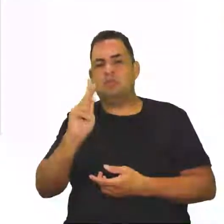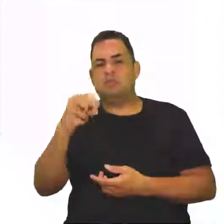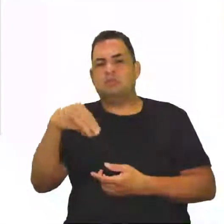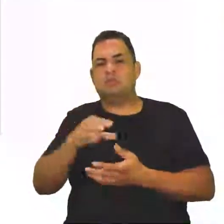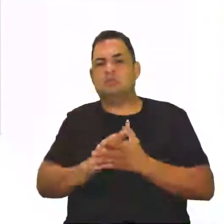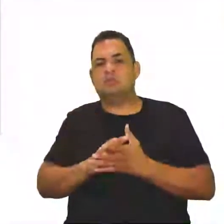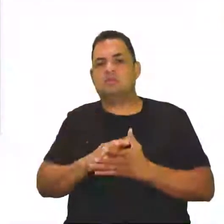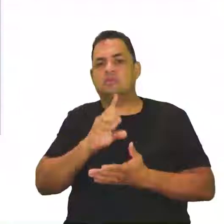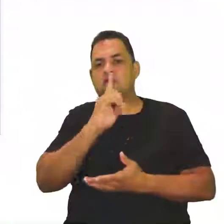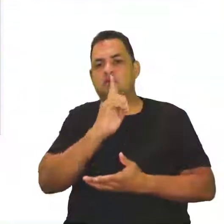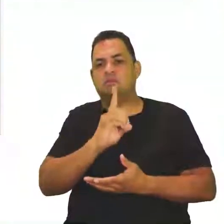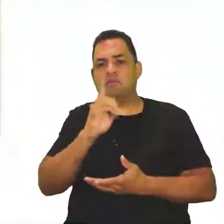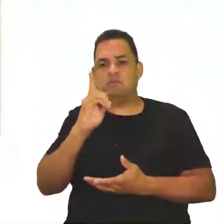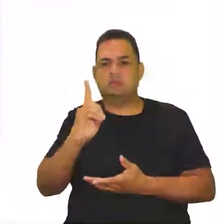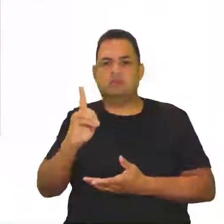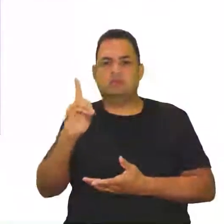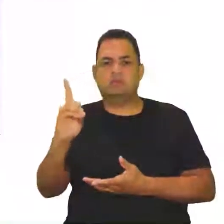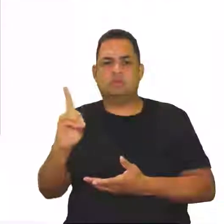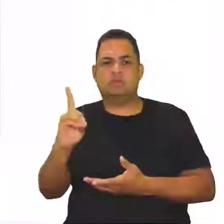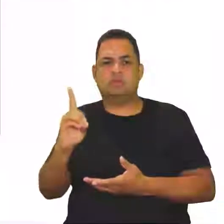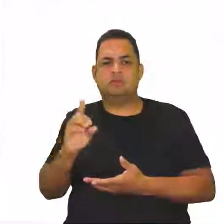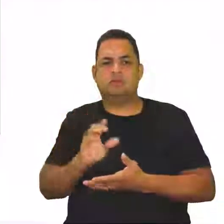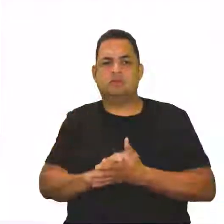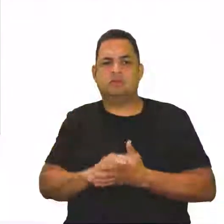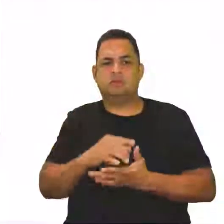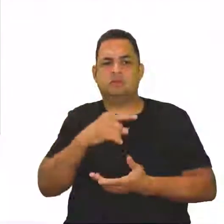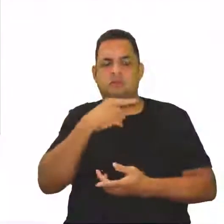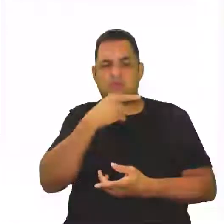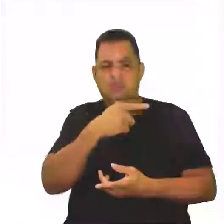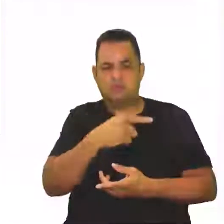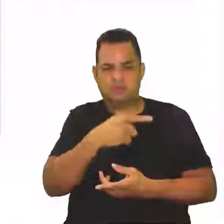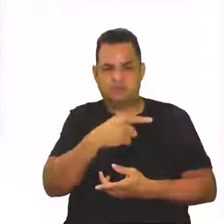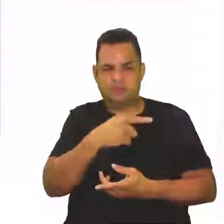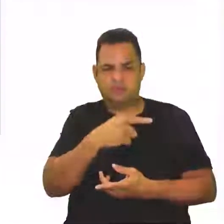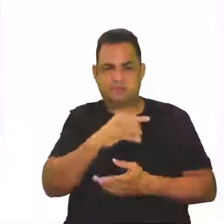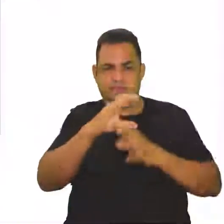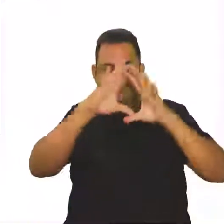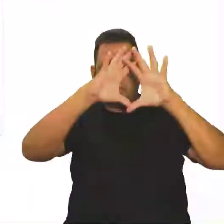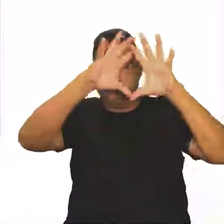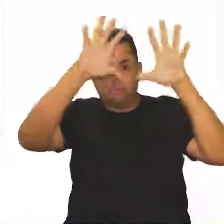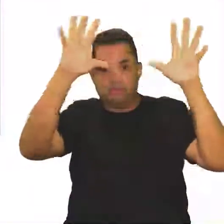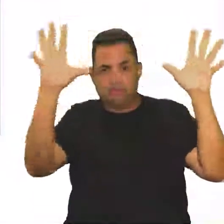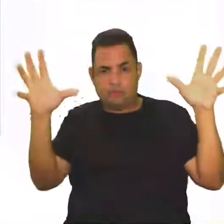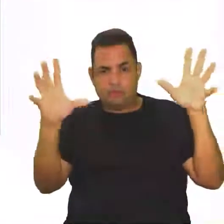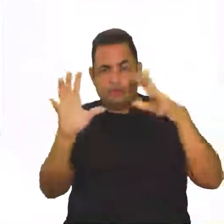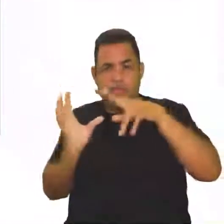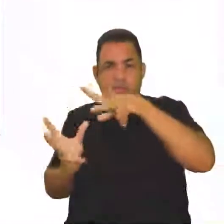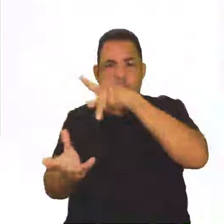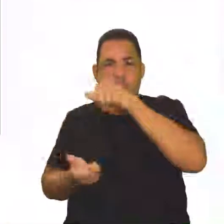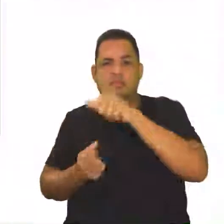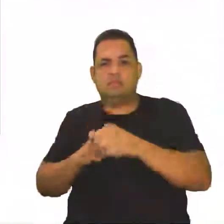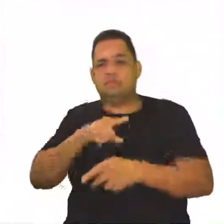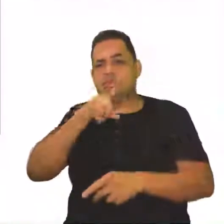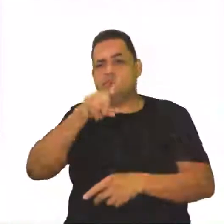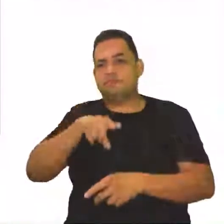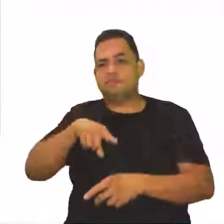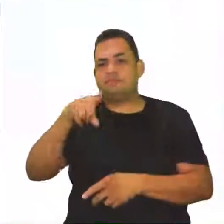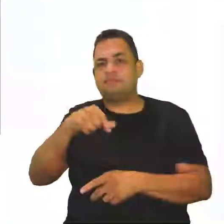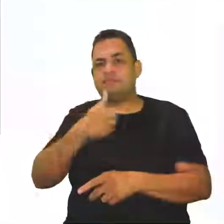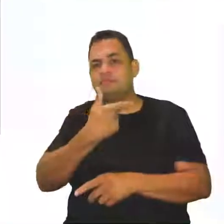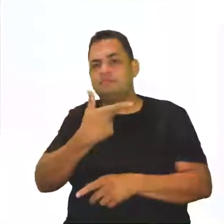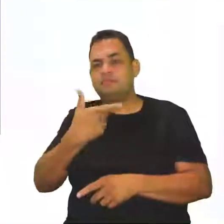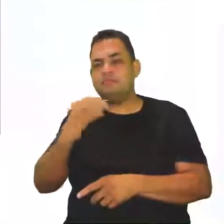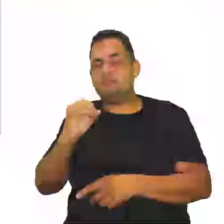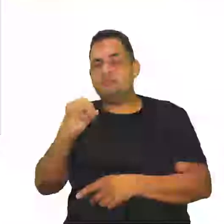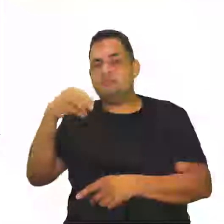de potencial entre a parte negativa da nuvem e a Terra varia entre 10